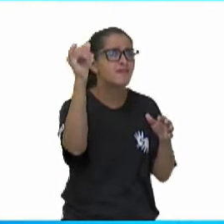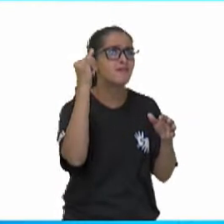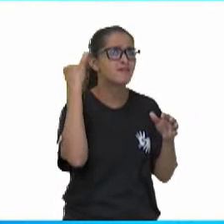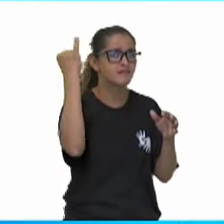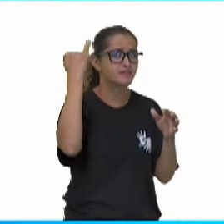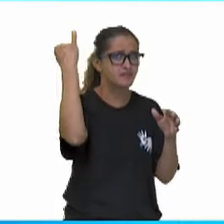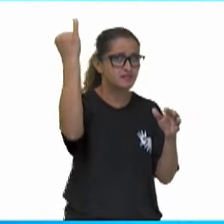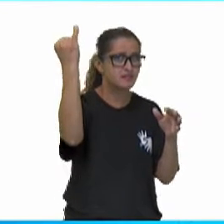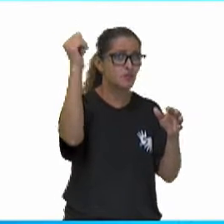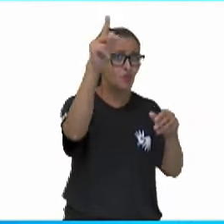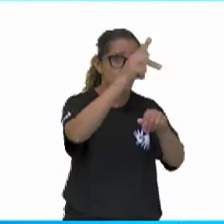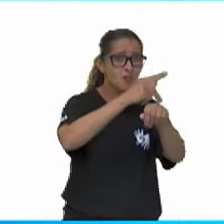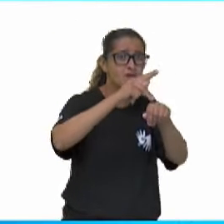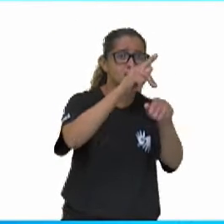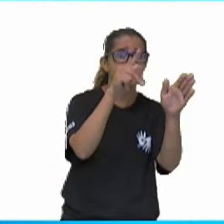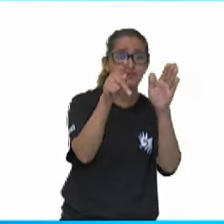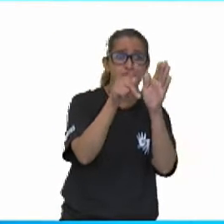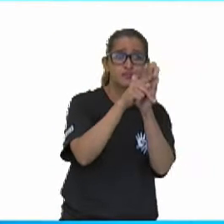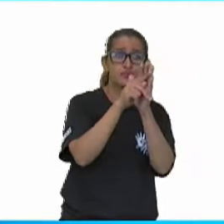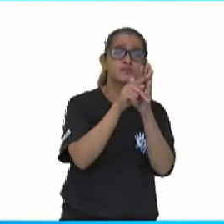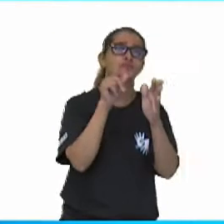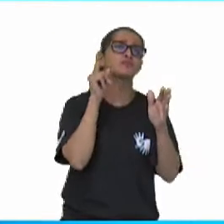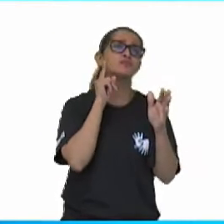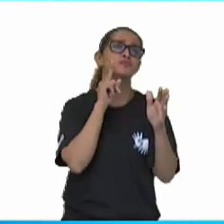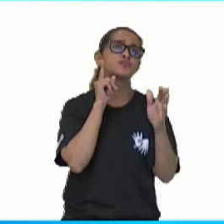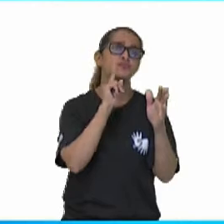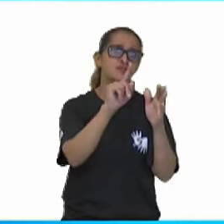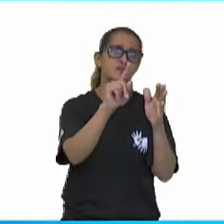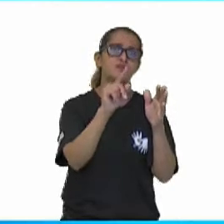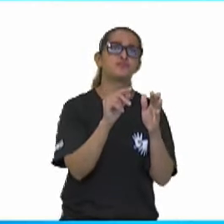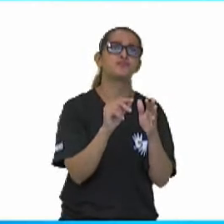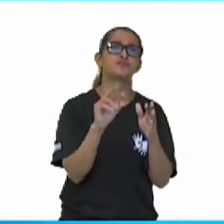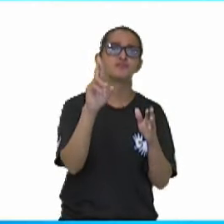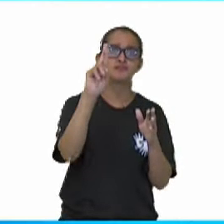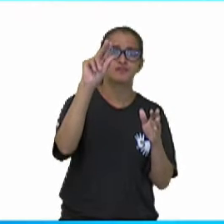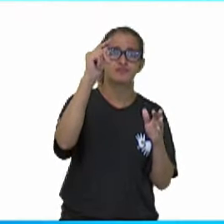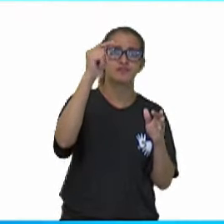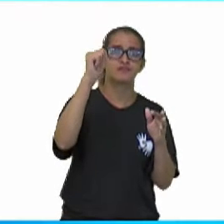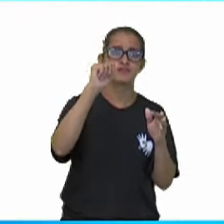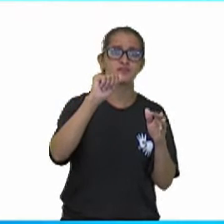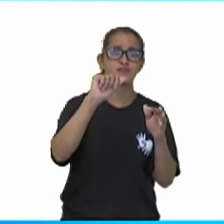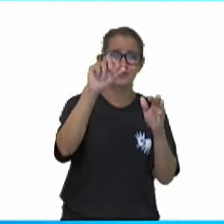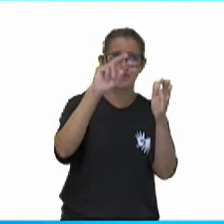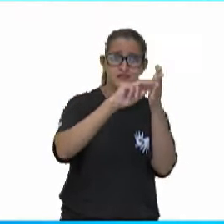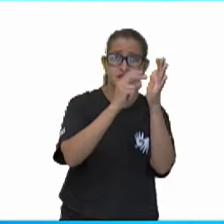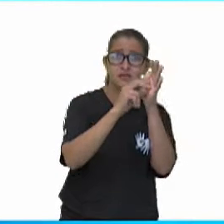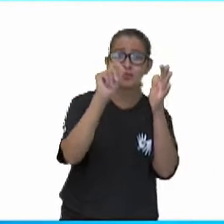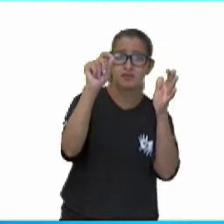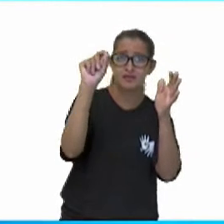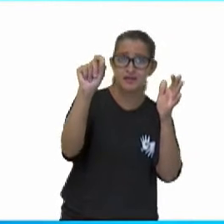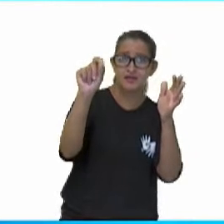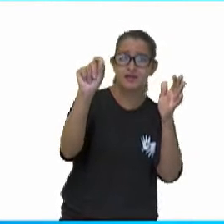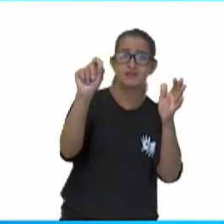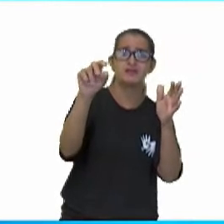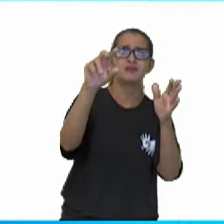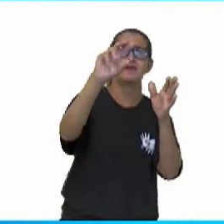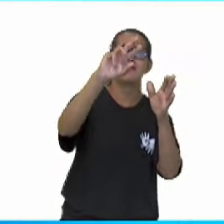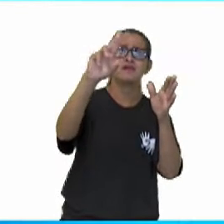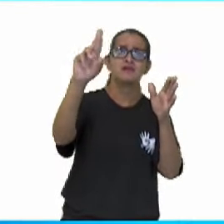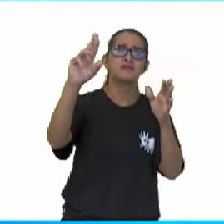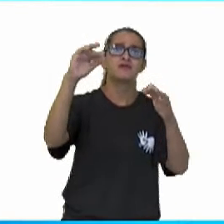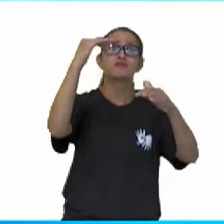especialmente nos Estados Unidos. Rap, revolução artística